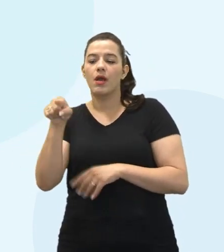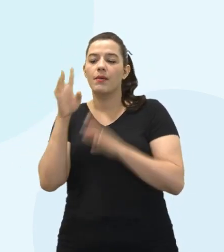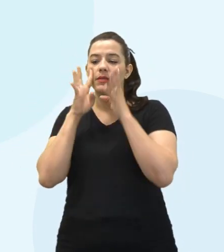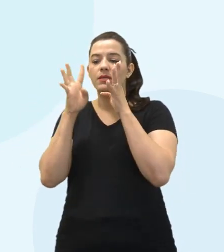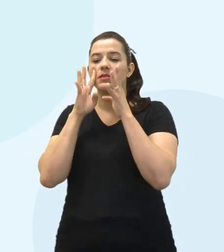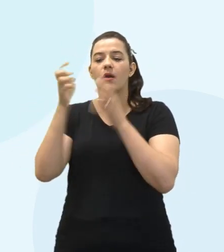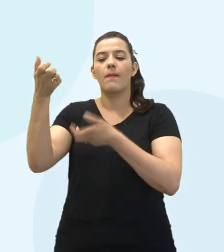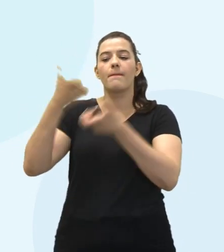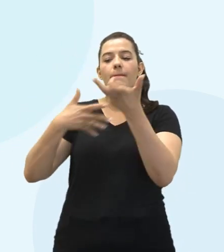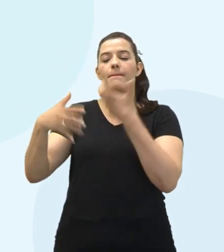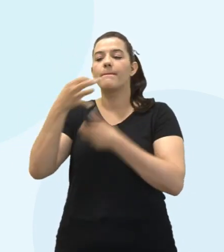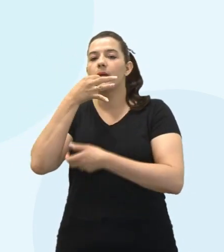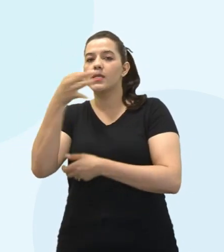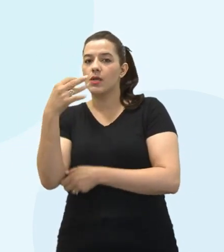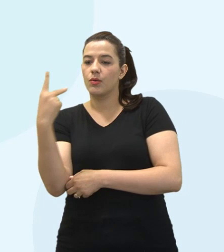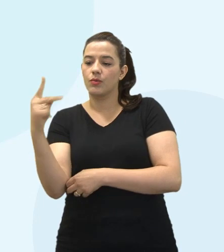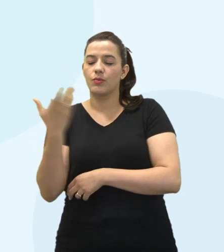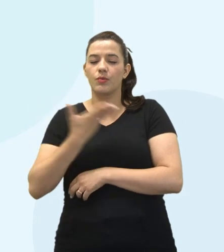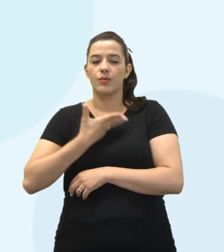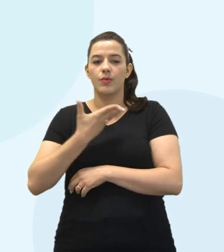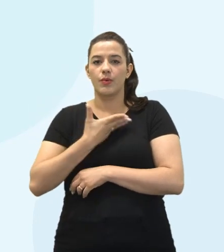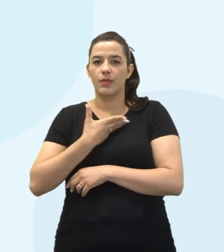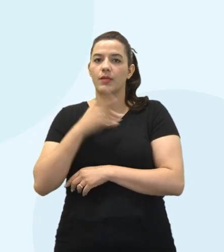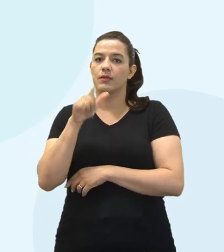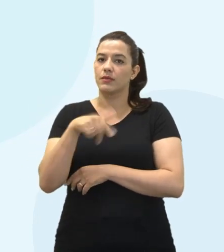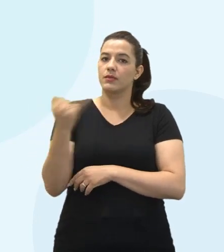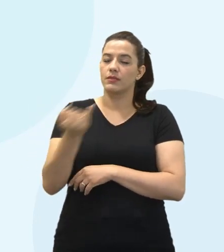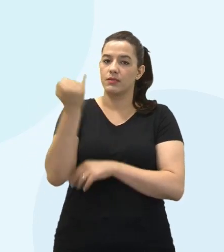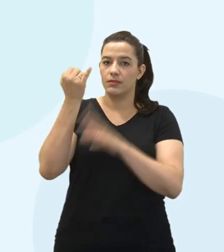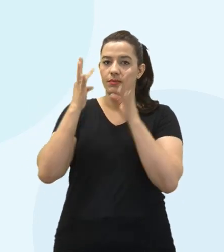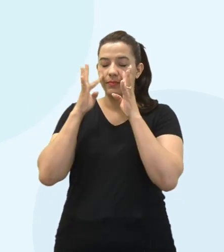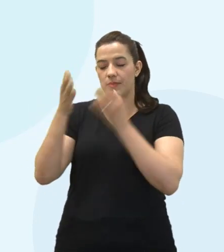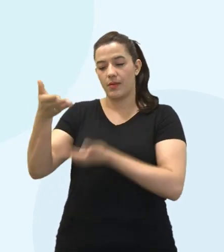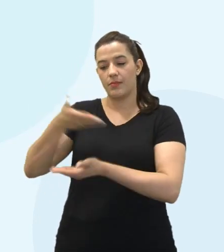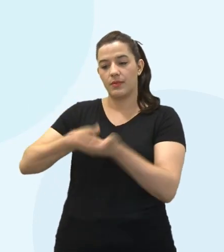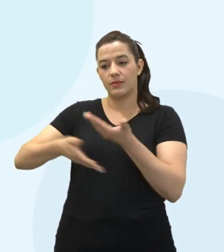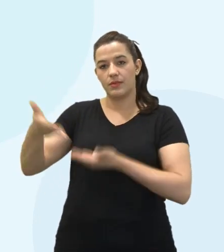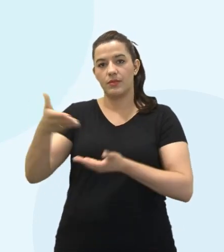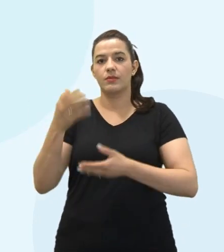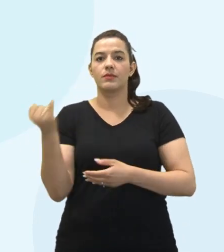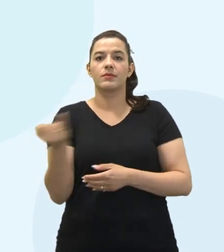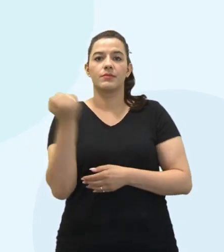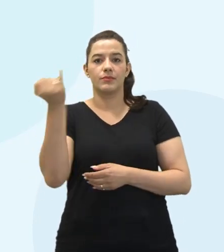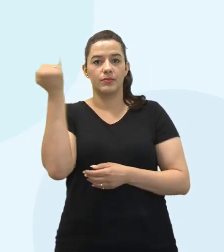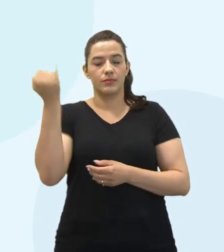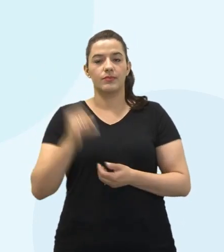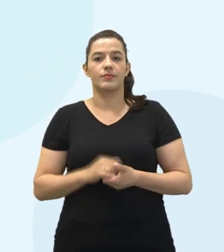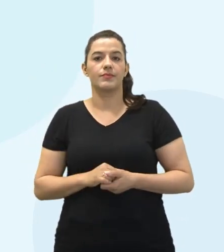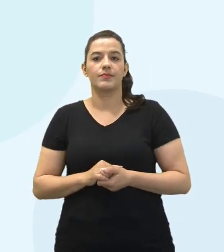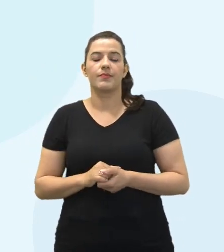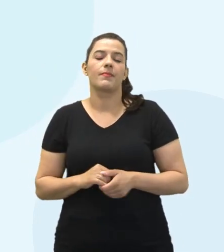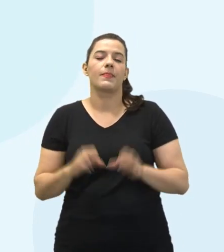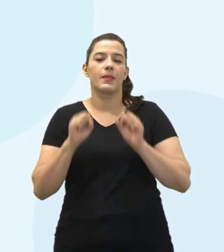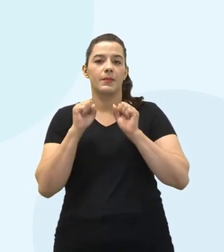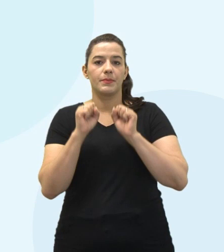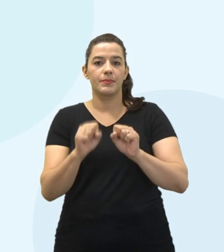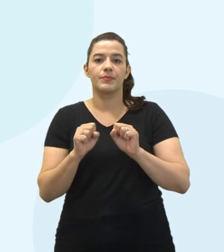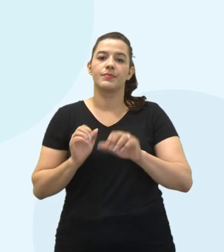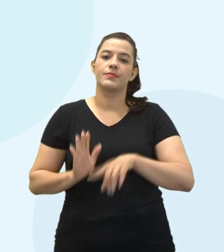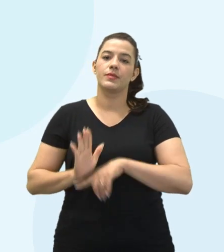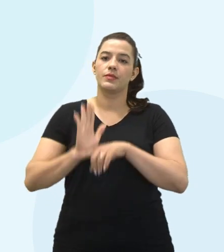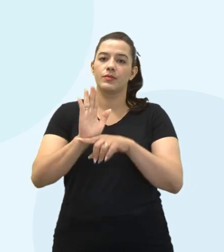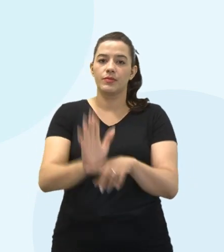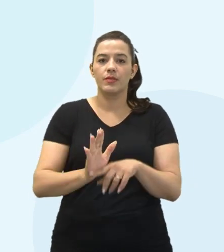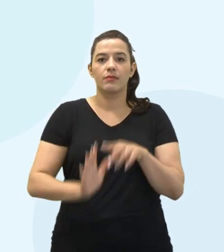colega opinião né Às vezes a é uma troca extremamente rica em que pode auxiliar